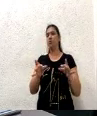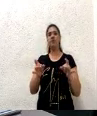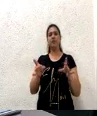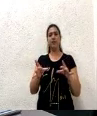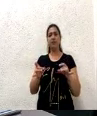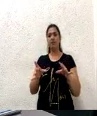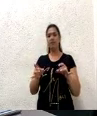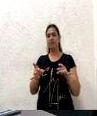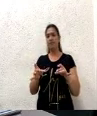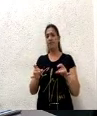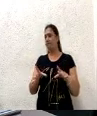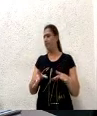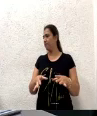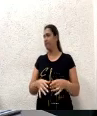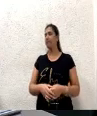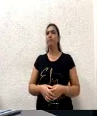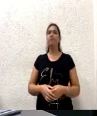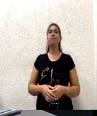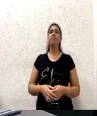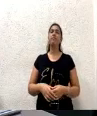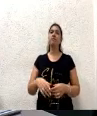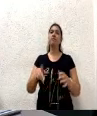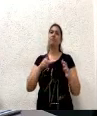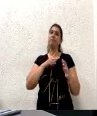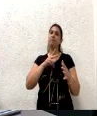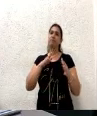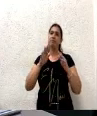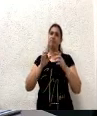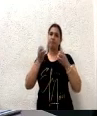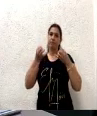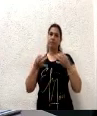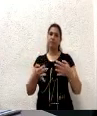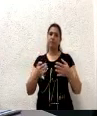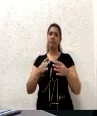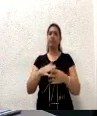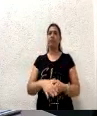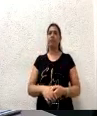consórcio, eu particularmente, é uma opinião minha.